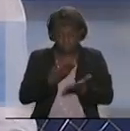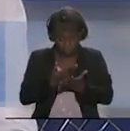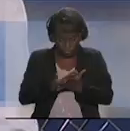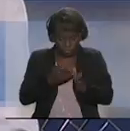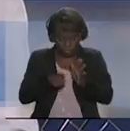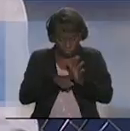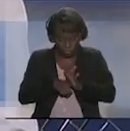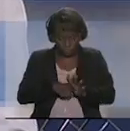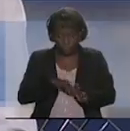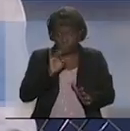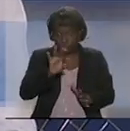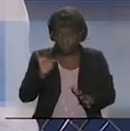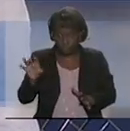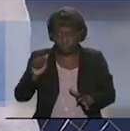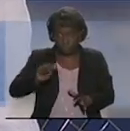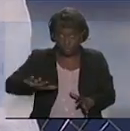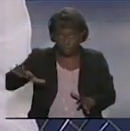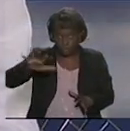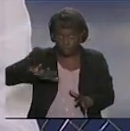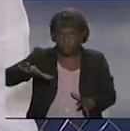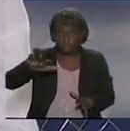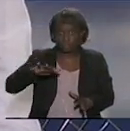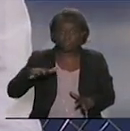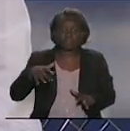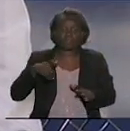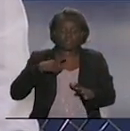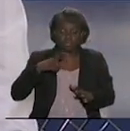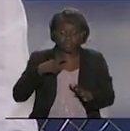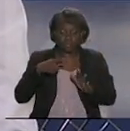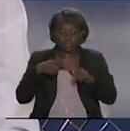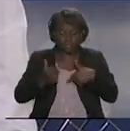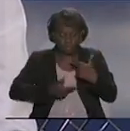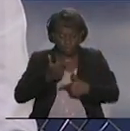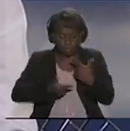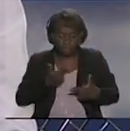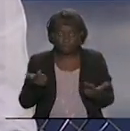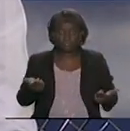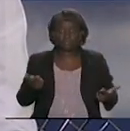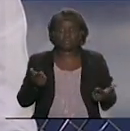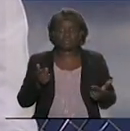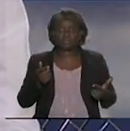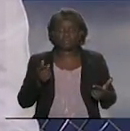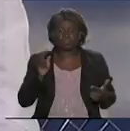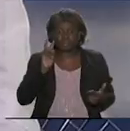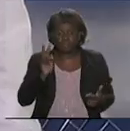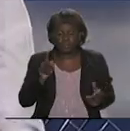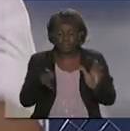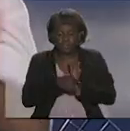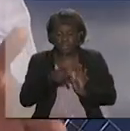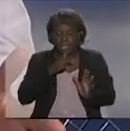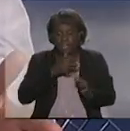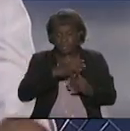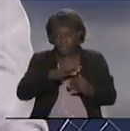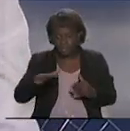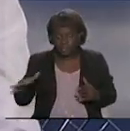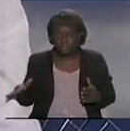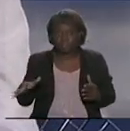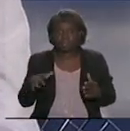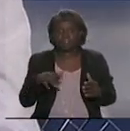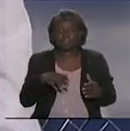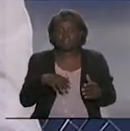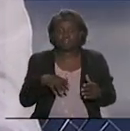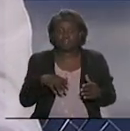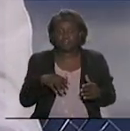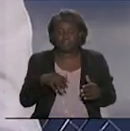FIPERJ que eles, cada um em sua área, atua na parte tanto de